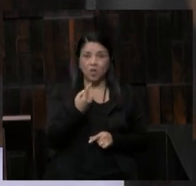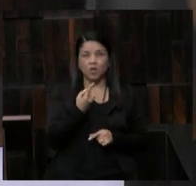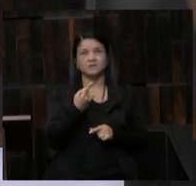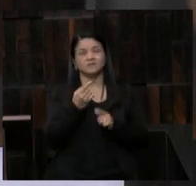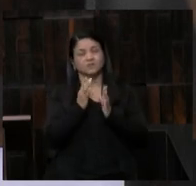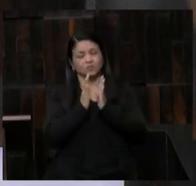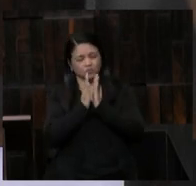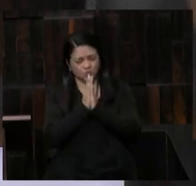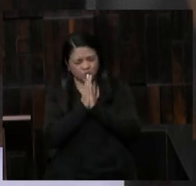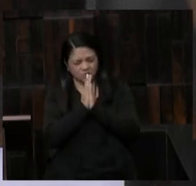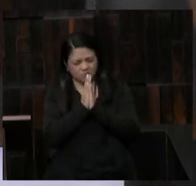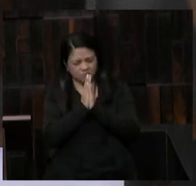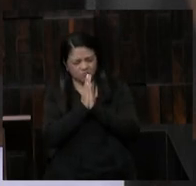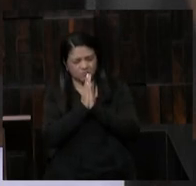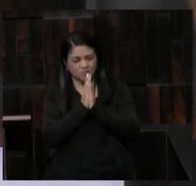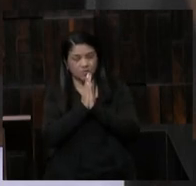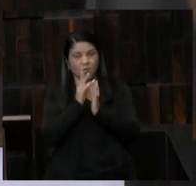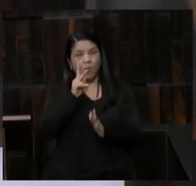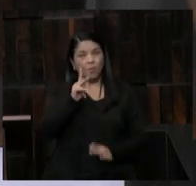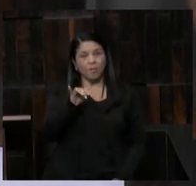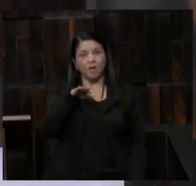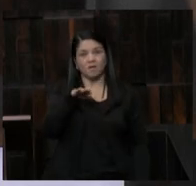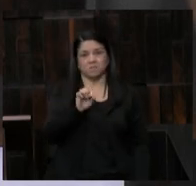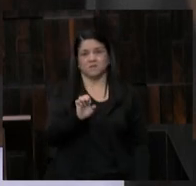ali, para que o pai e a mãe